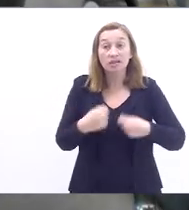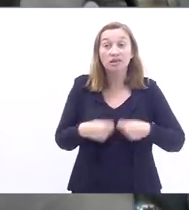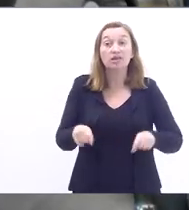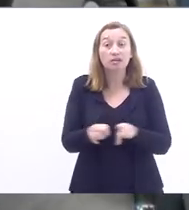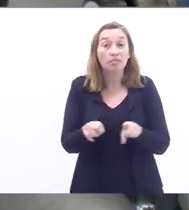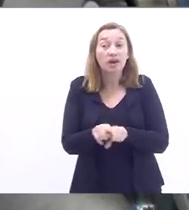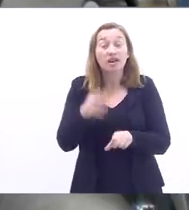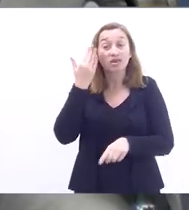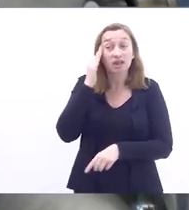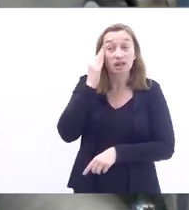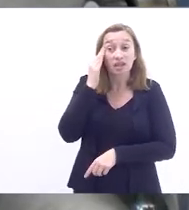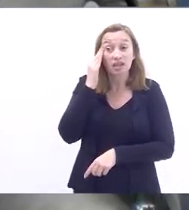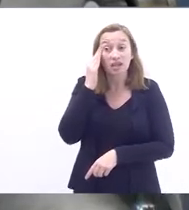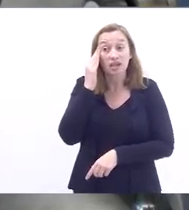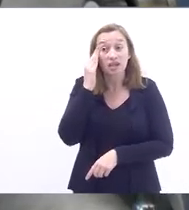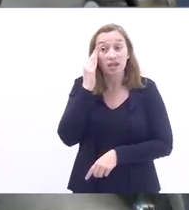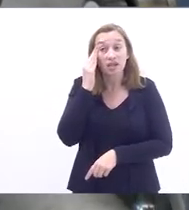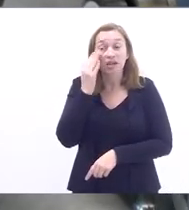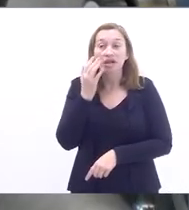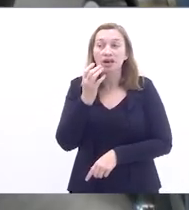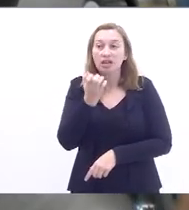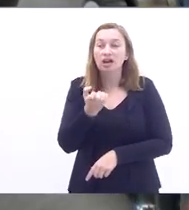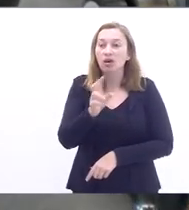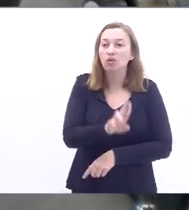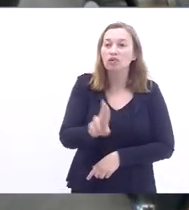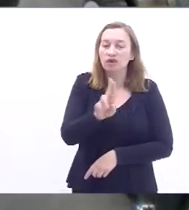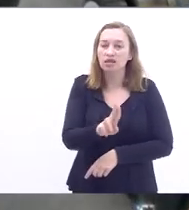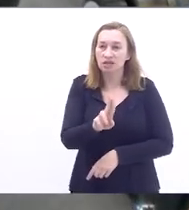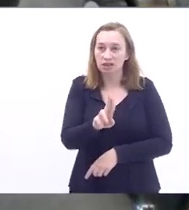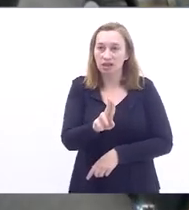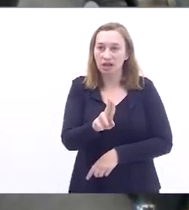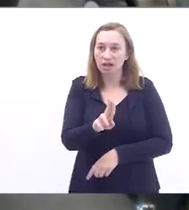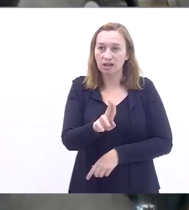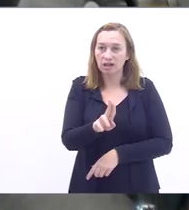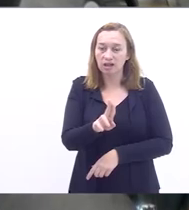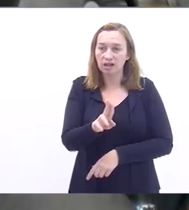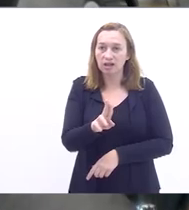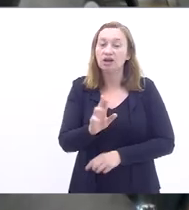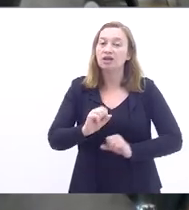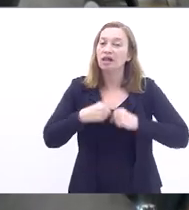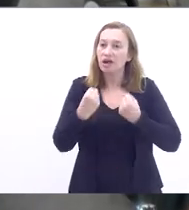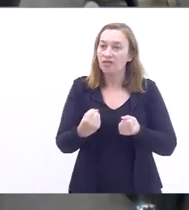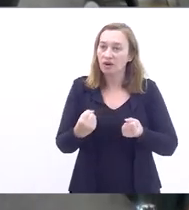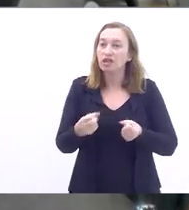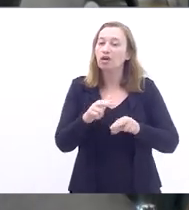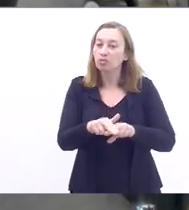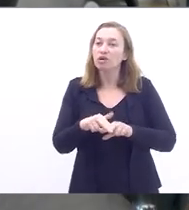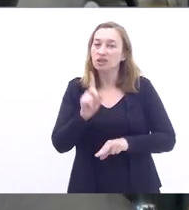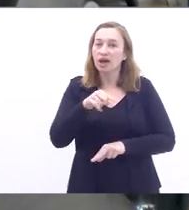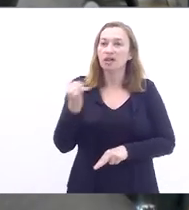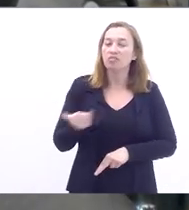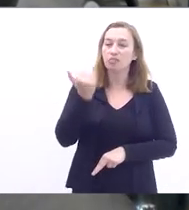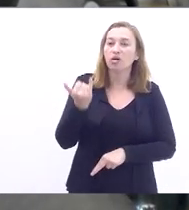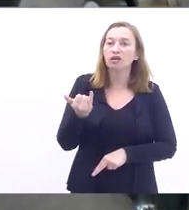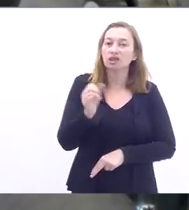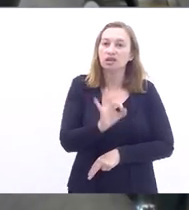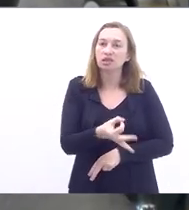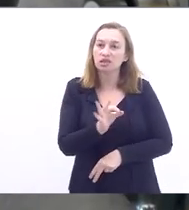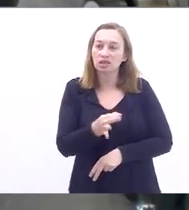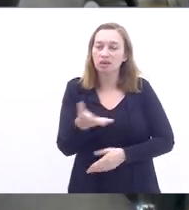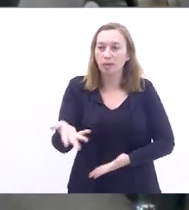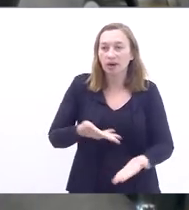entender que a gente quer se a universidade que a gente quer é uma diversidade que a gente defende e por isso que é importante Inclusive